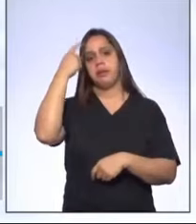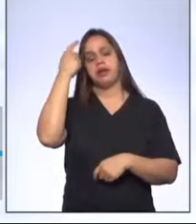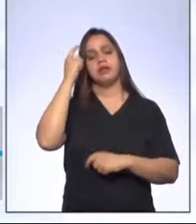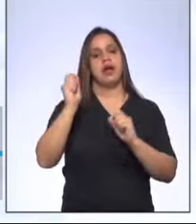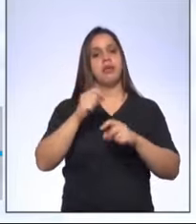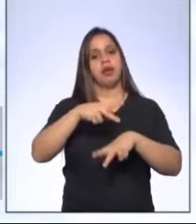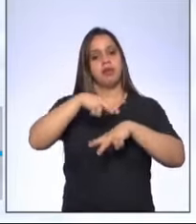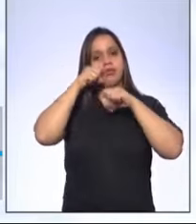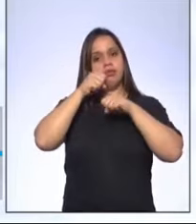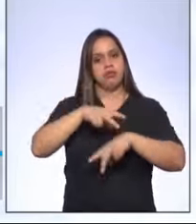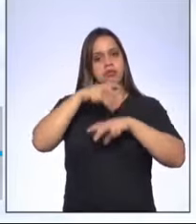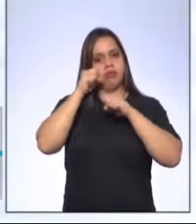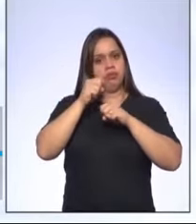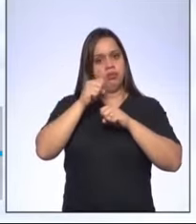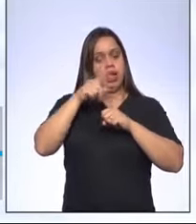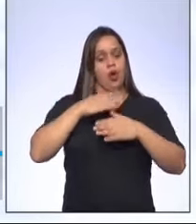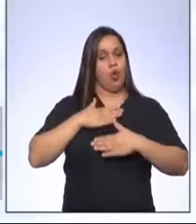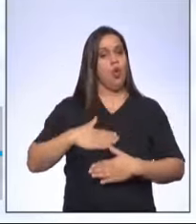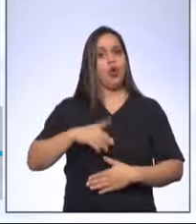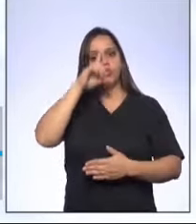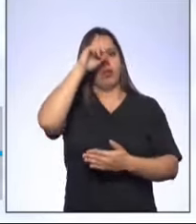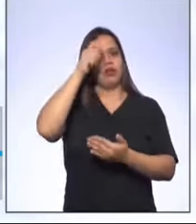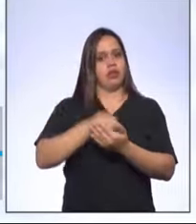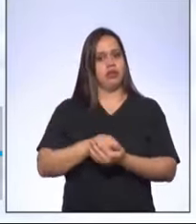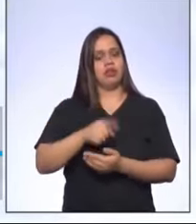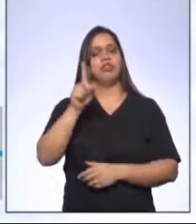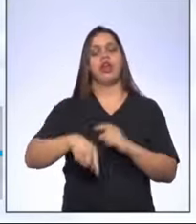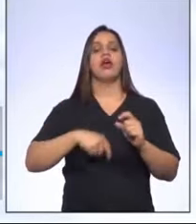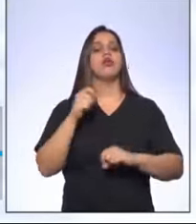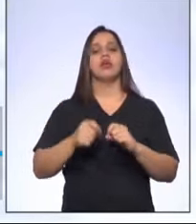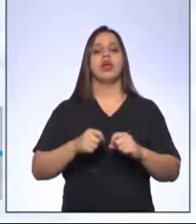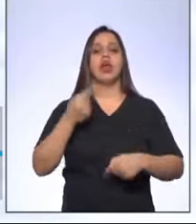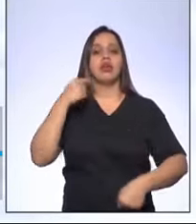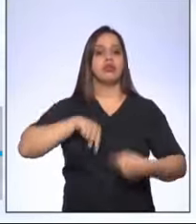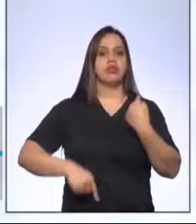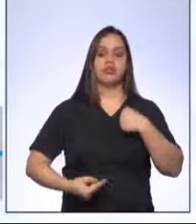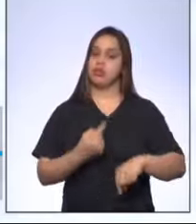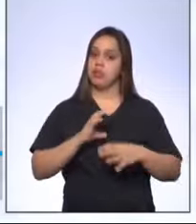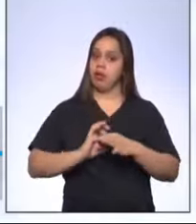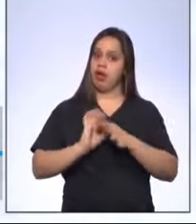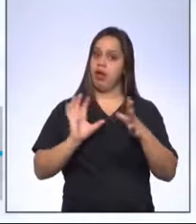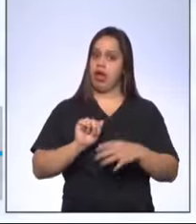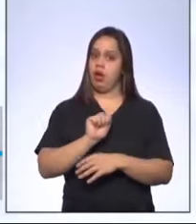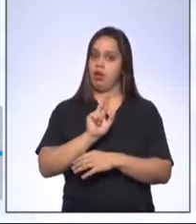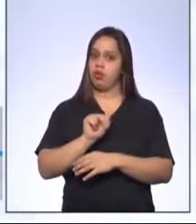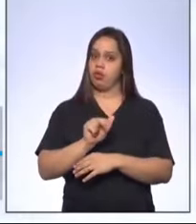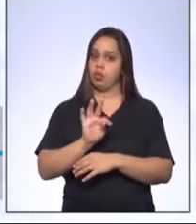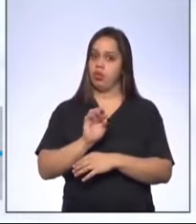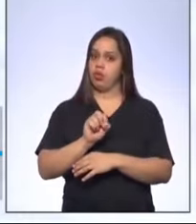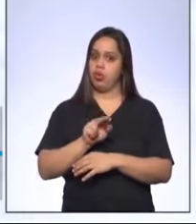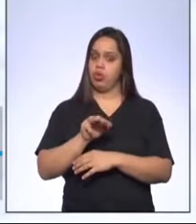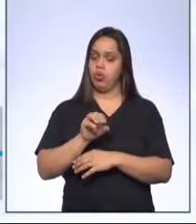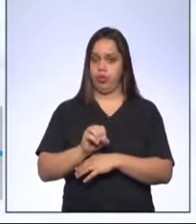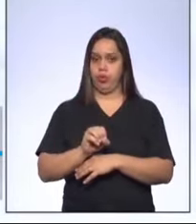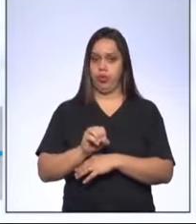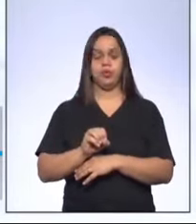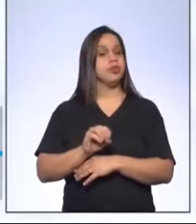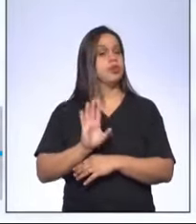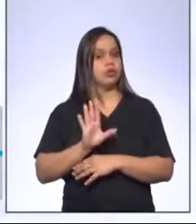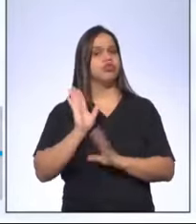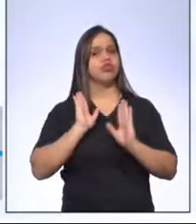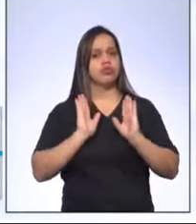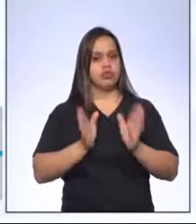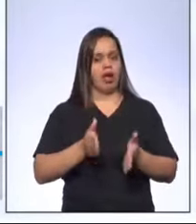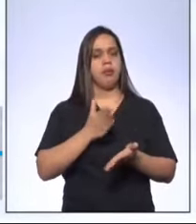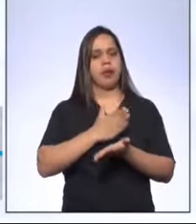decisão por você, é o seu automático. Esse é o sistema nervoso autônomo, tá bom? Então a gente tem, basicamente, dá para subdividir isso em